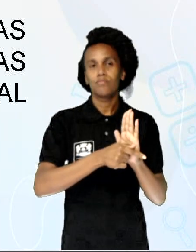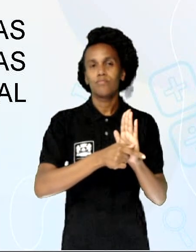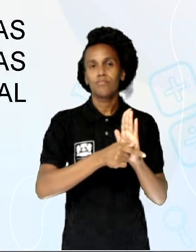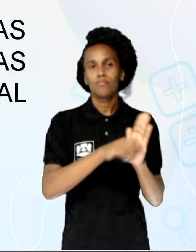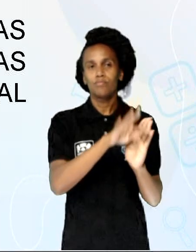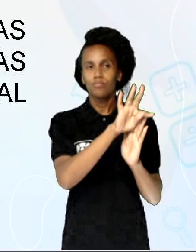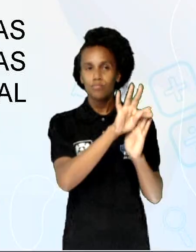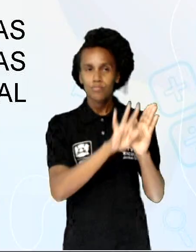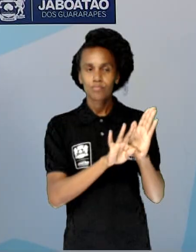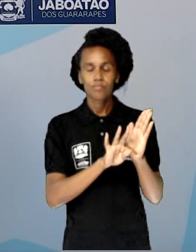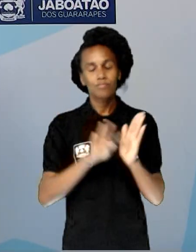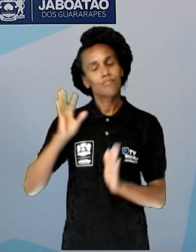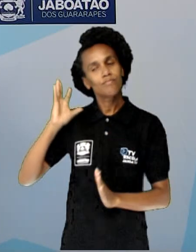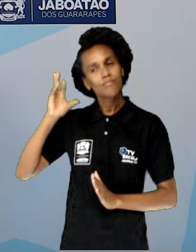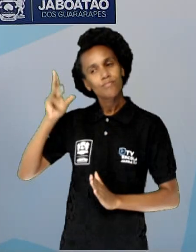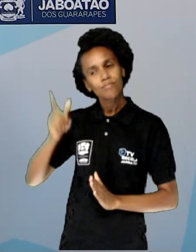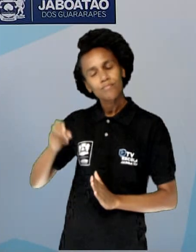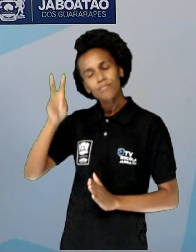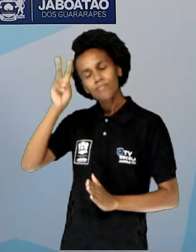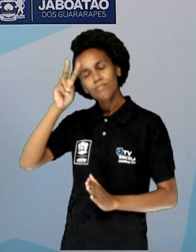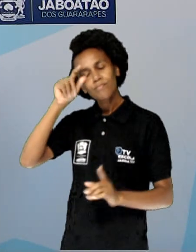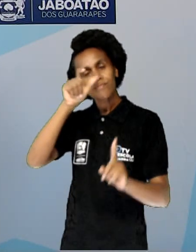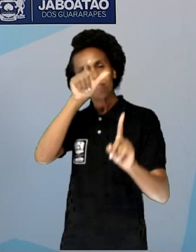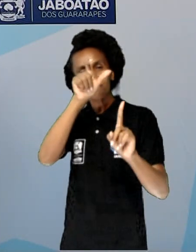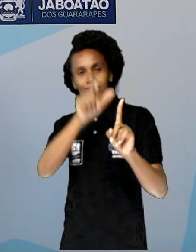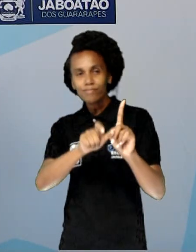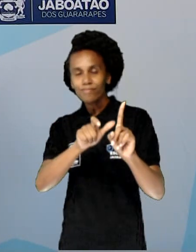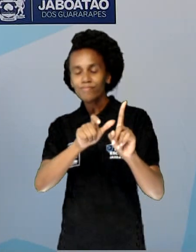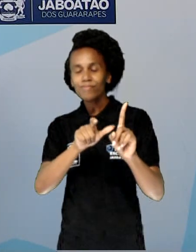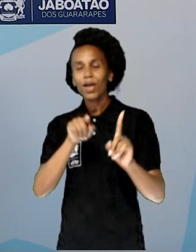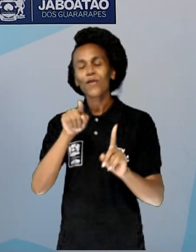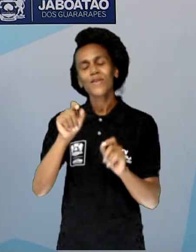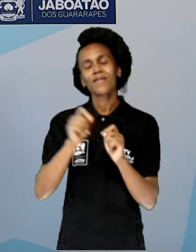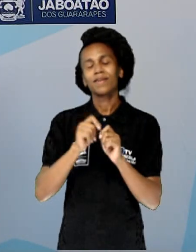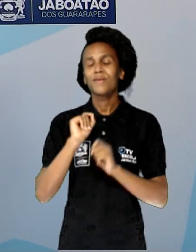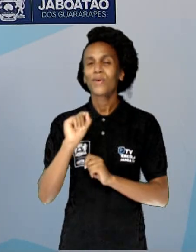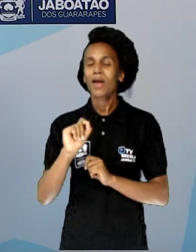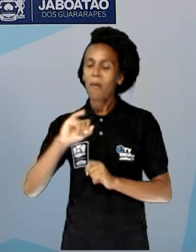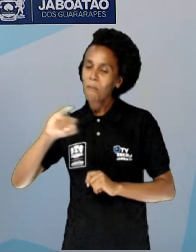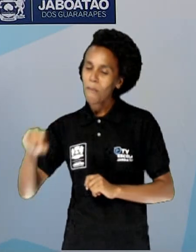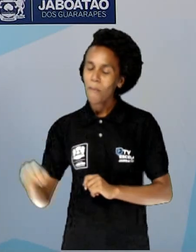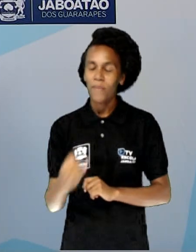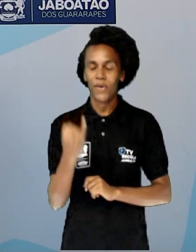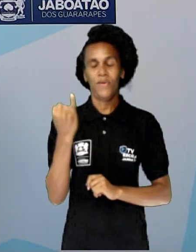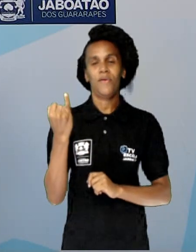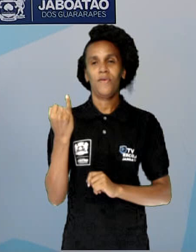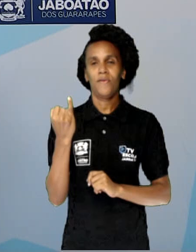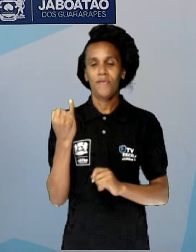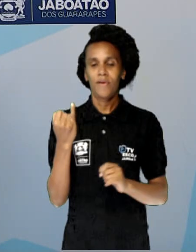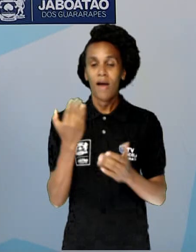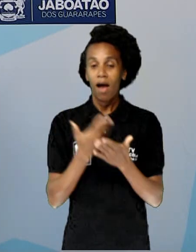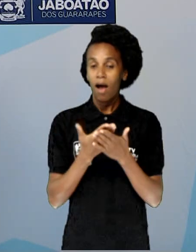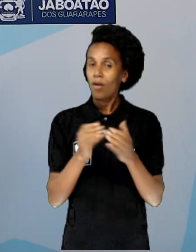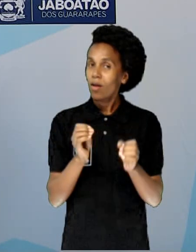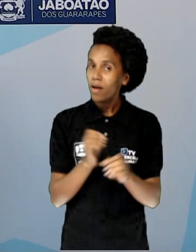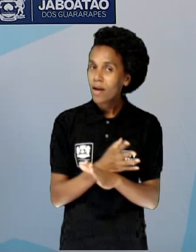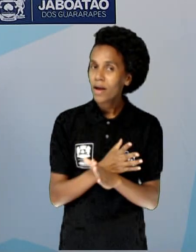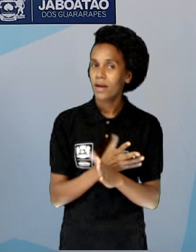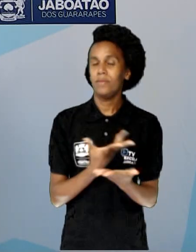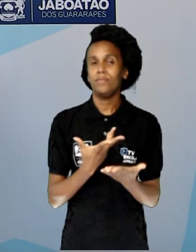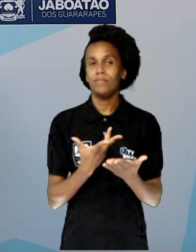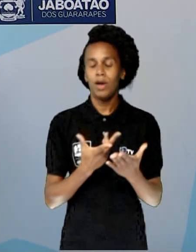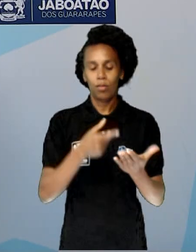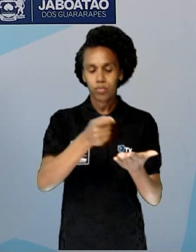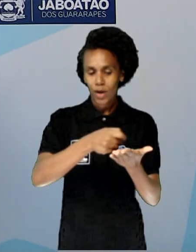aí, sabe o que você faz? Aproveita esse momento agora que a aula está terminando, já toma nota aí das características, porque no nosso